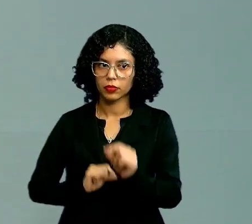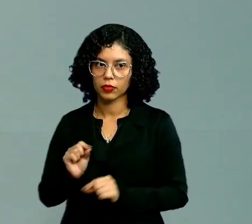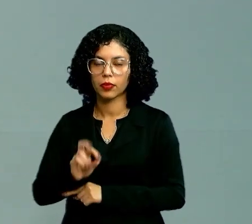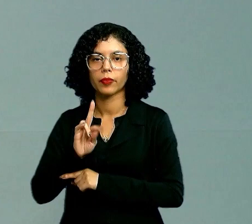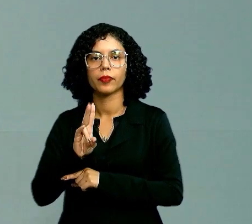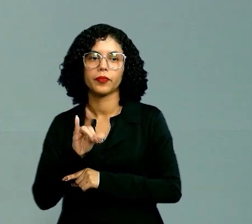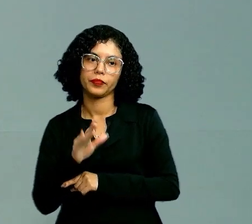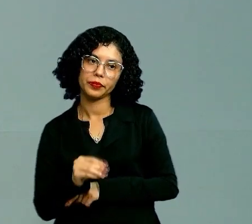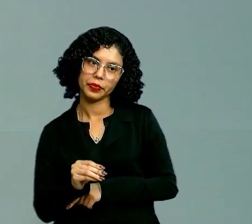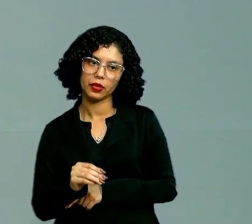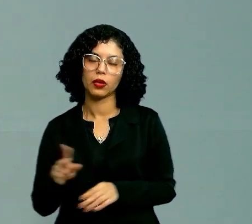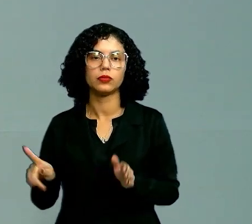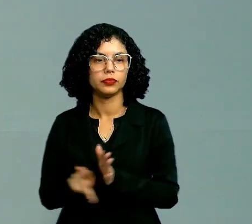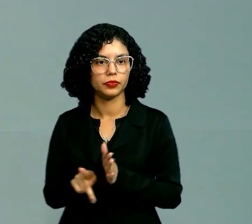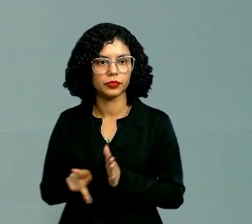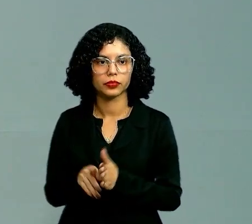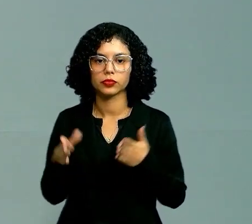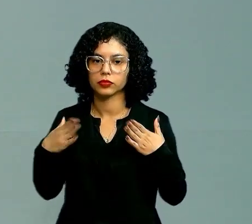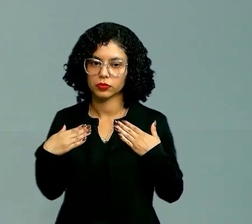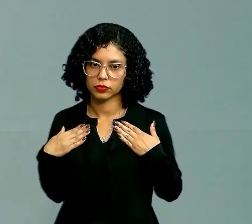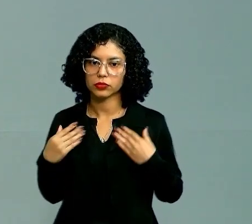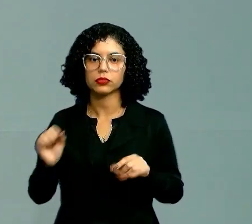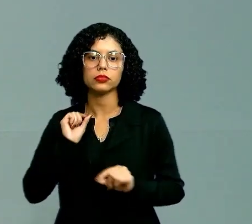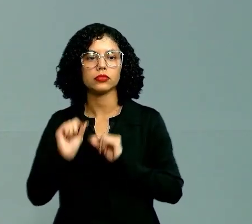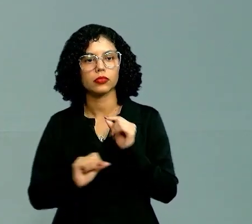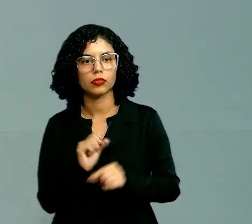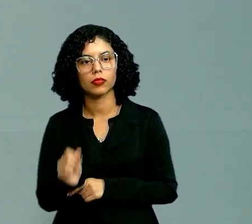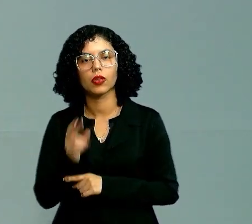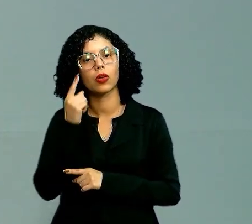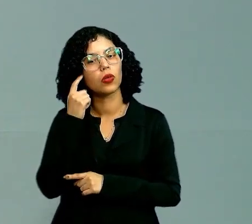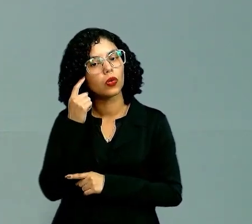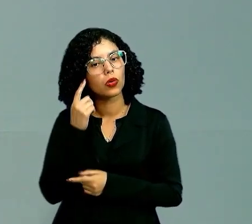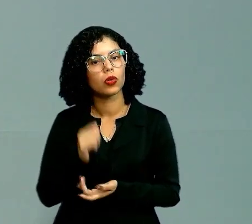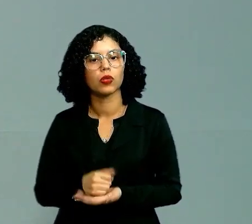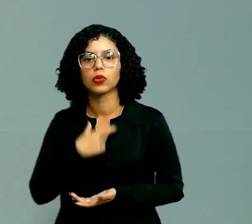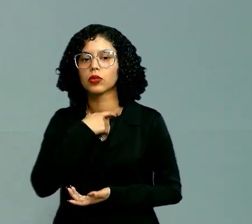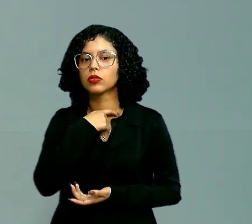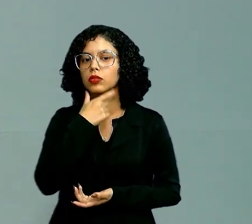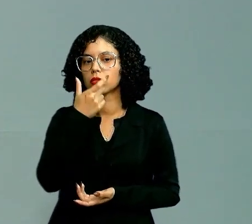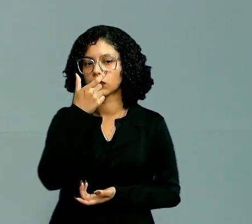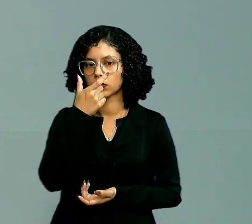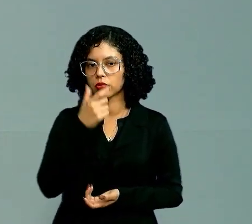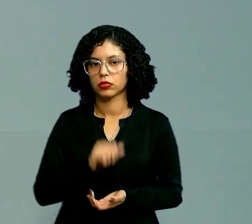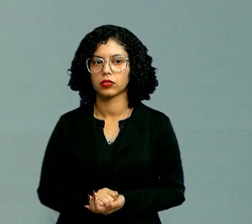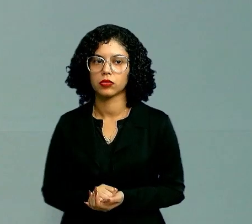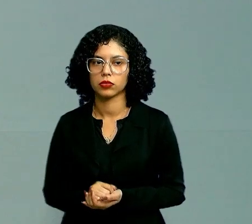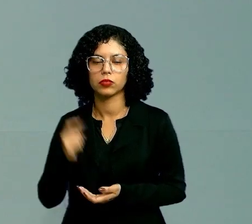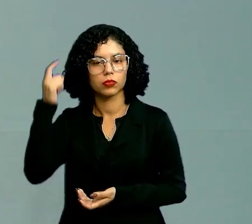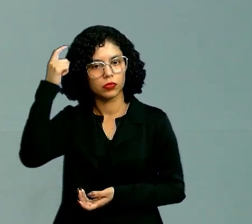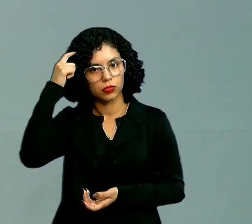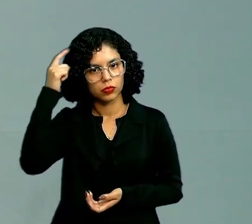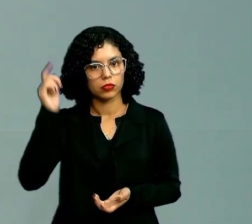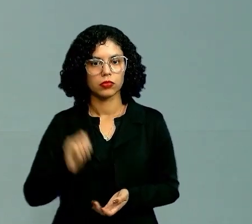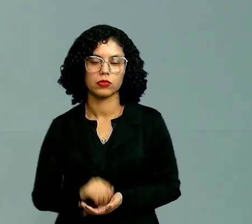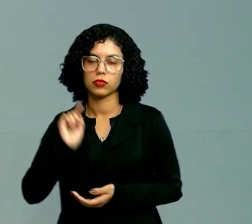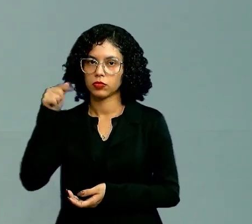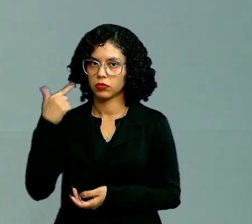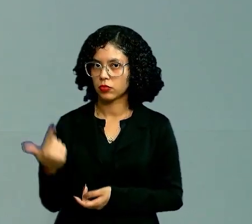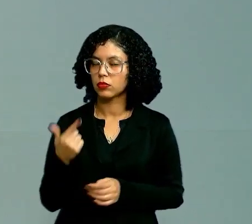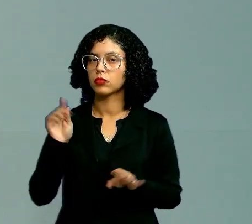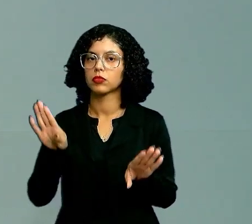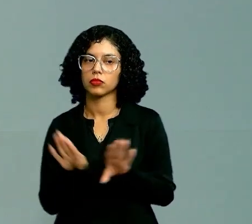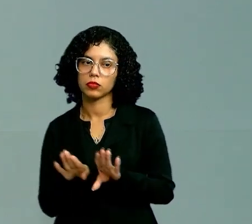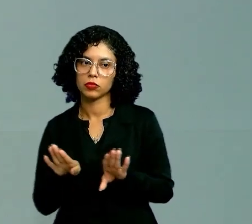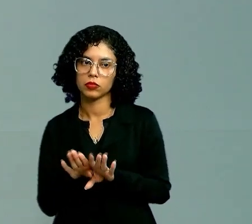irací concentrada no peito e a alma racional do pescoço para cima ou seja na cabeça é aquela que